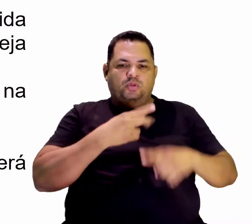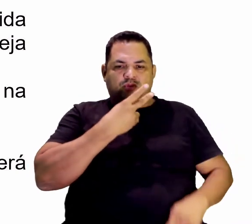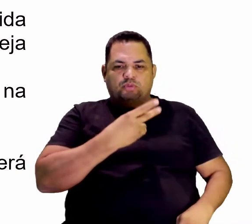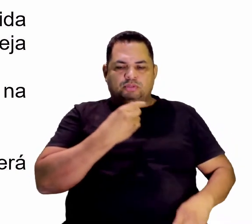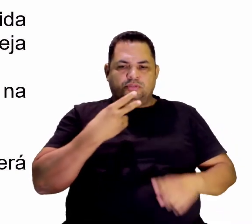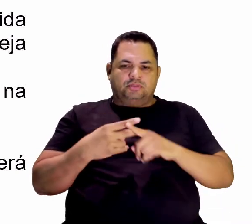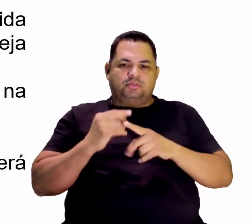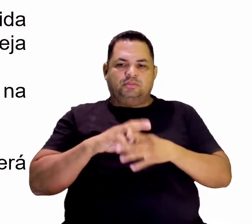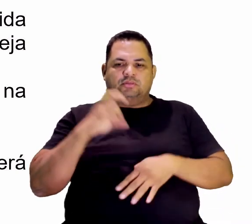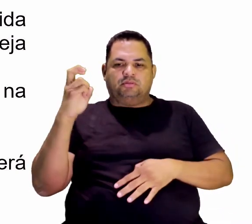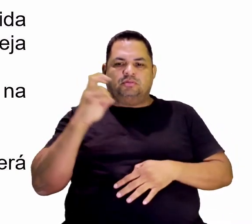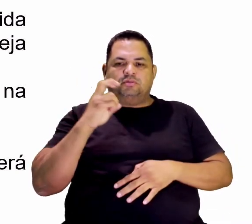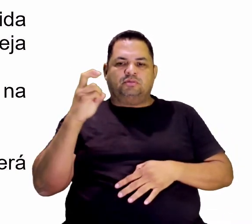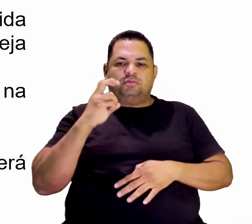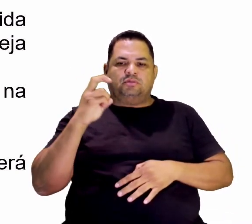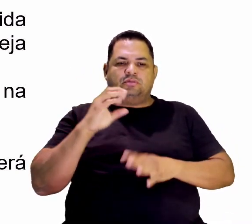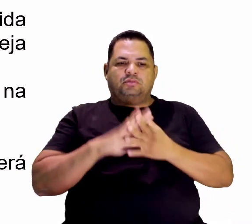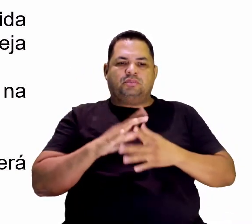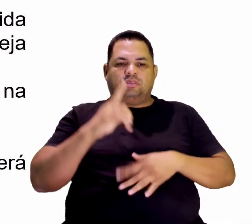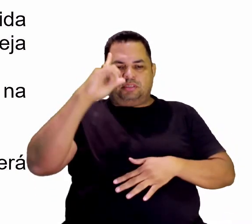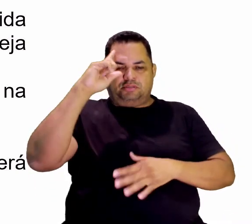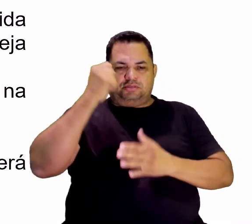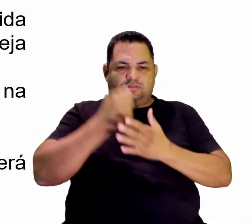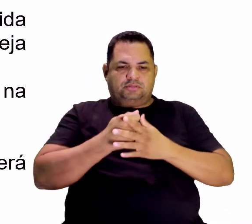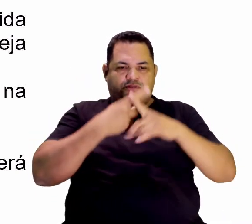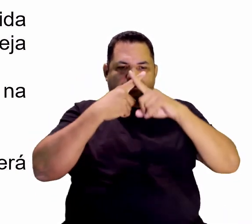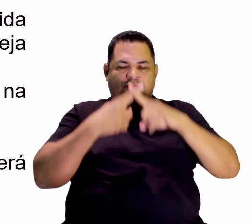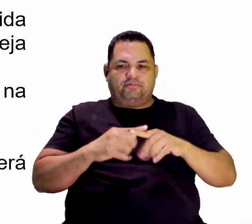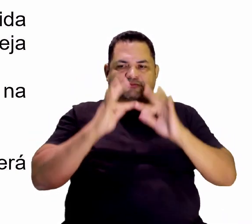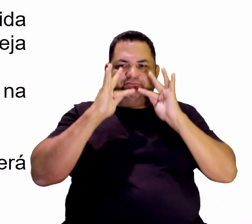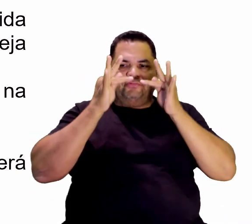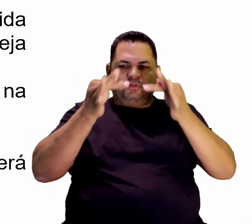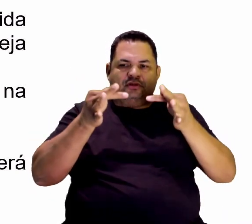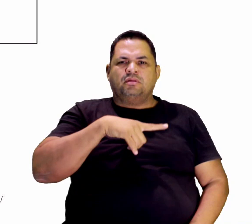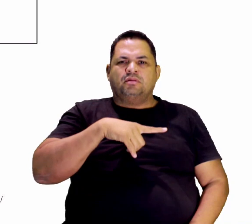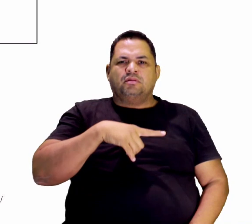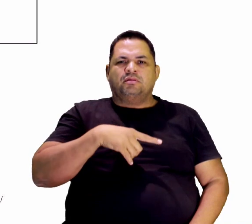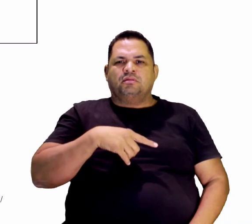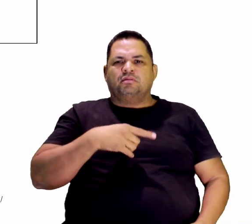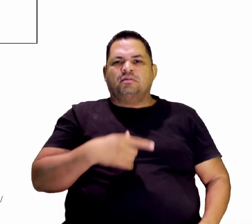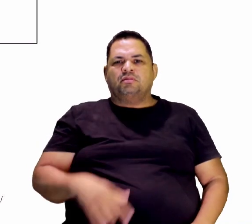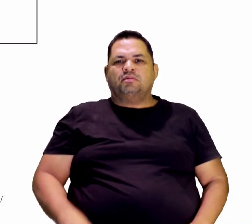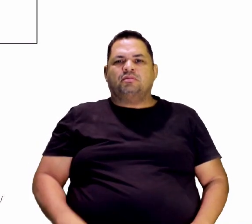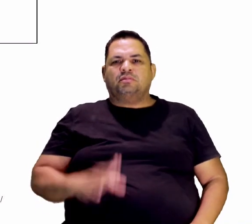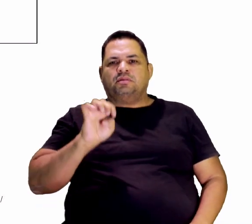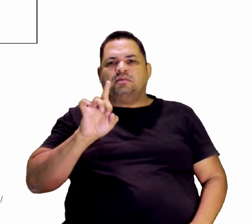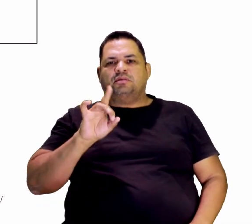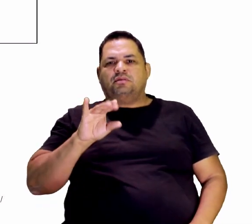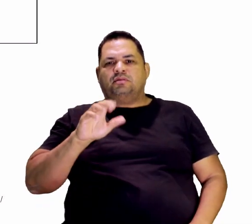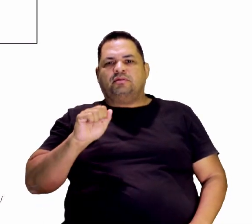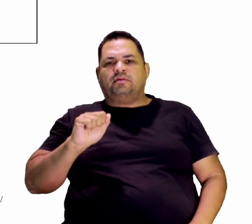ficar empatado. Então, por exemplo, eu tenho ali 24 por 26, 27 por 25 e assim